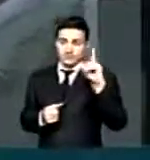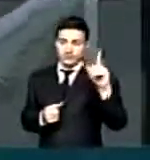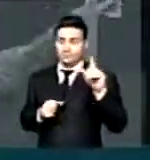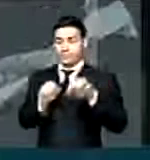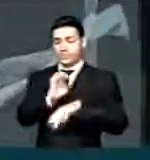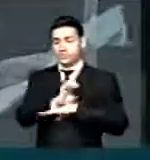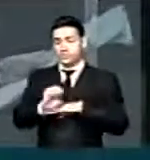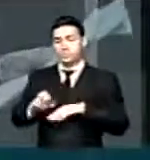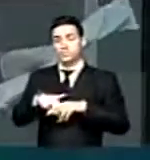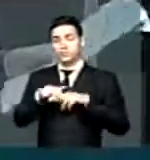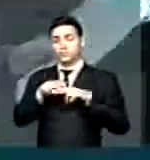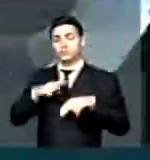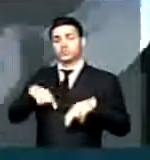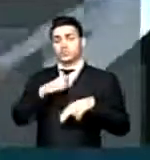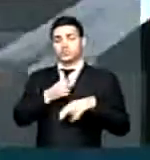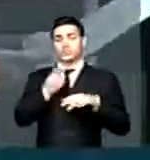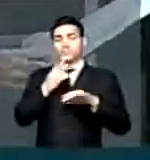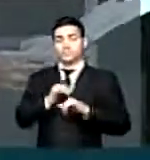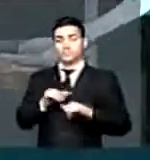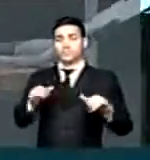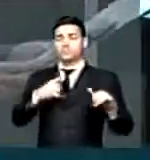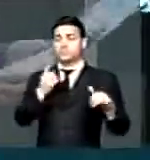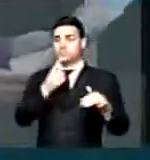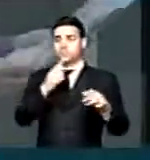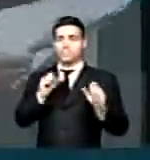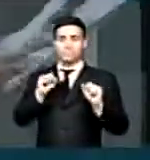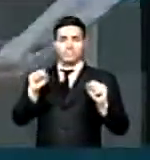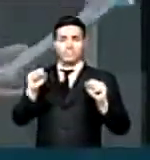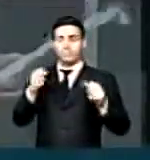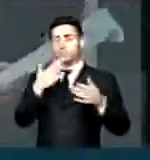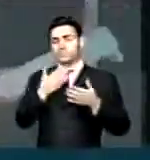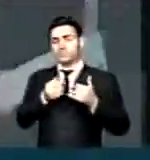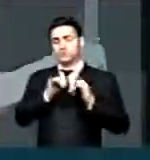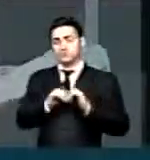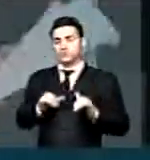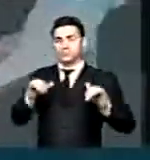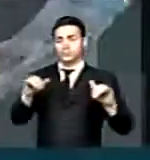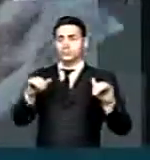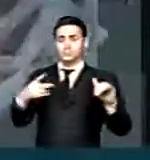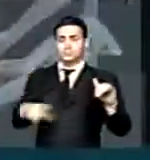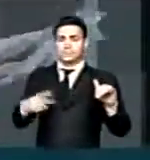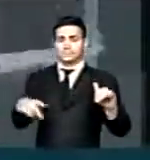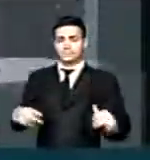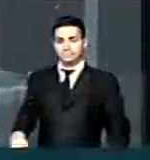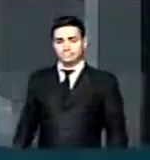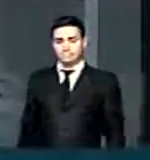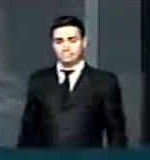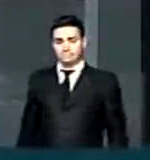nós lançamos aqui o nosso protesto, solicito Vossa Excelência divulgação nos anais da Casa.